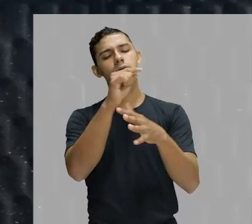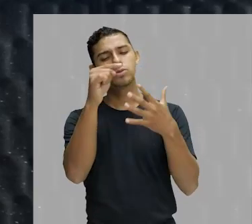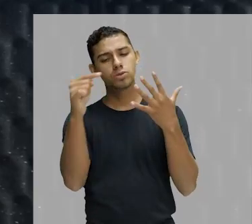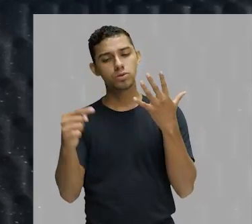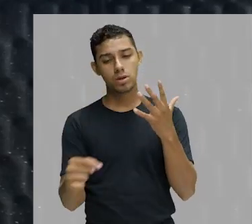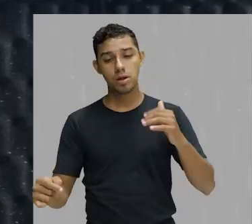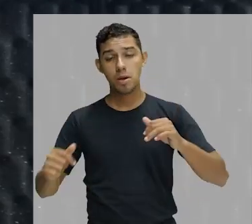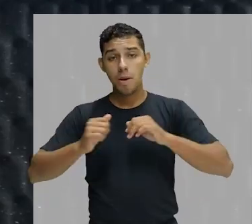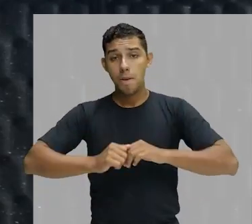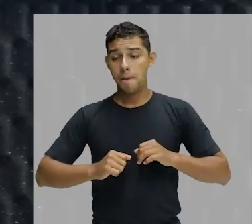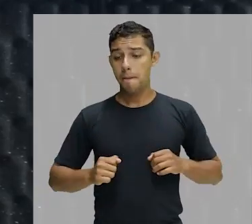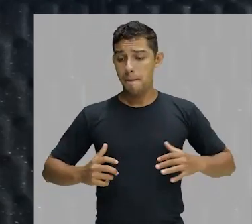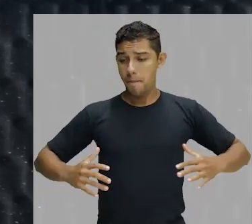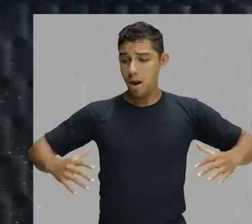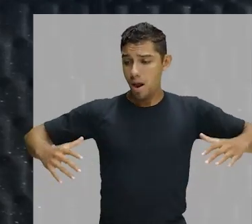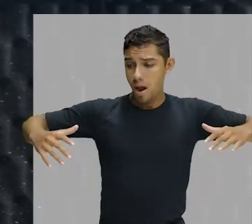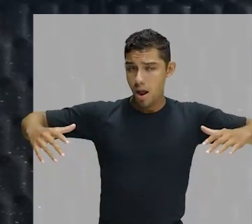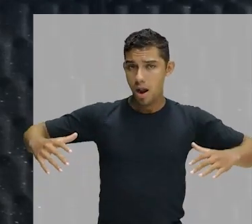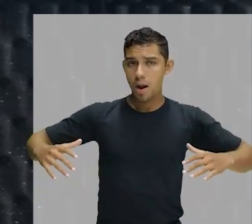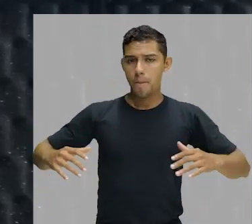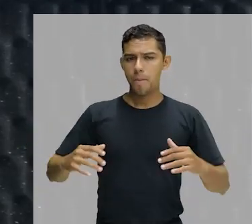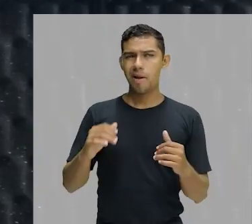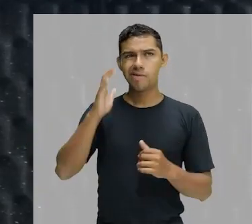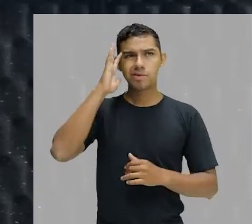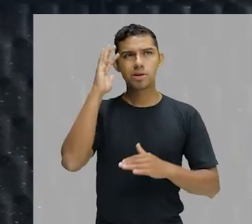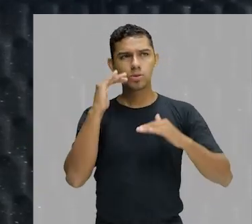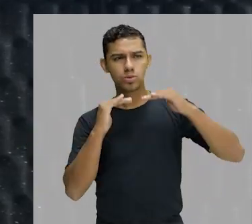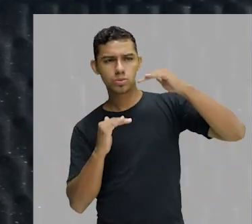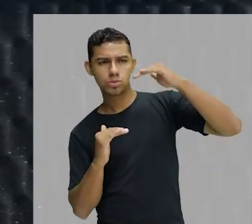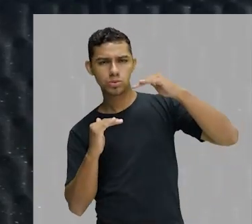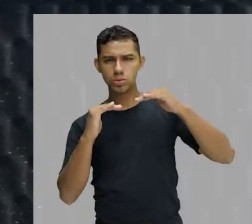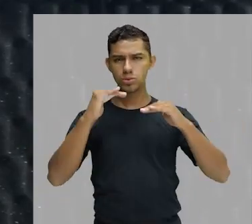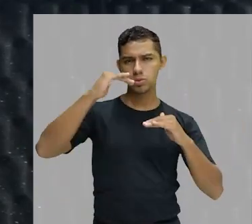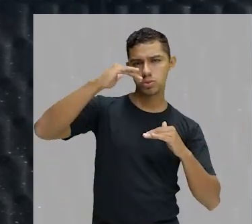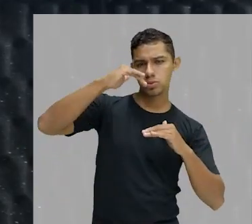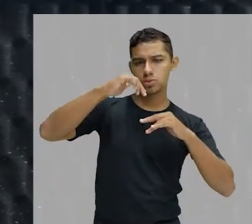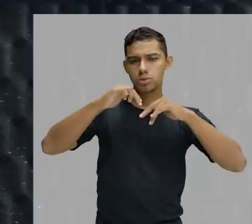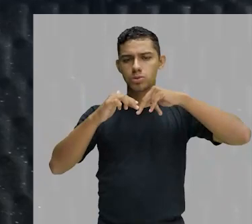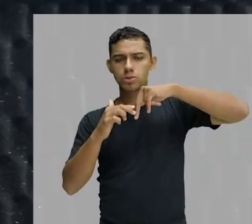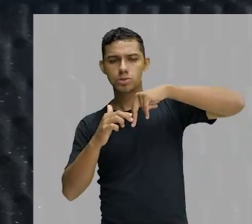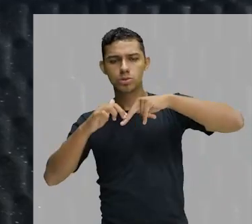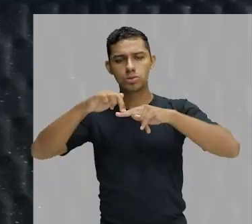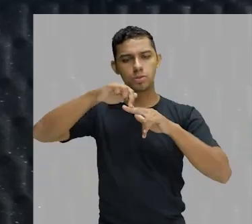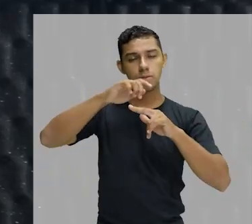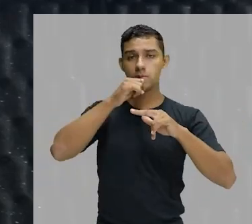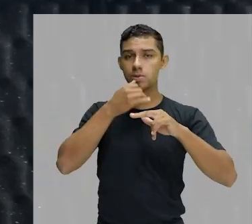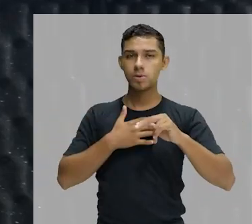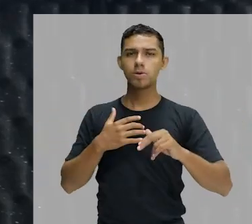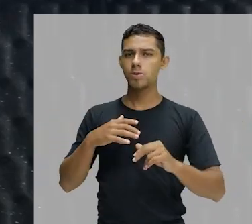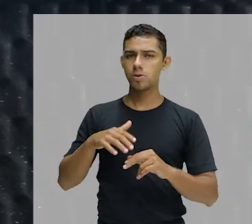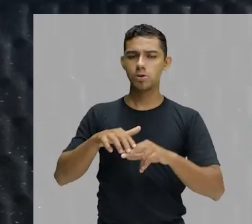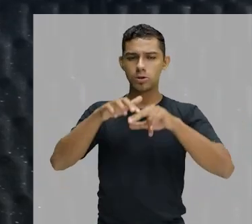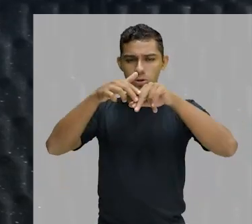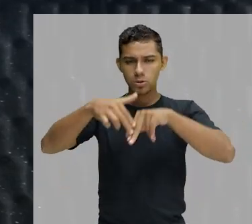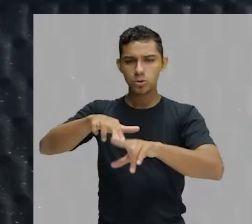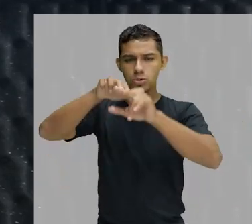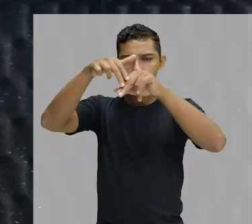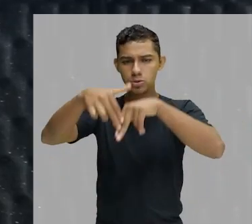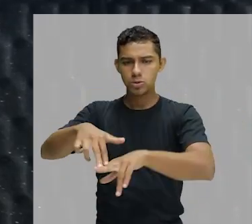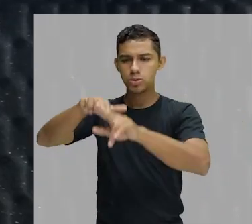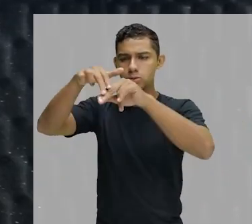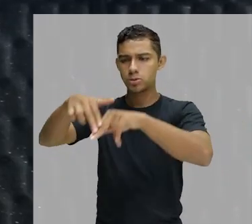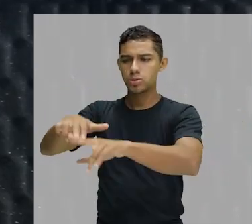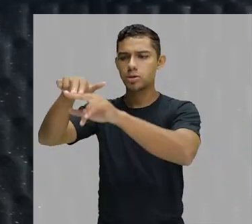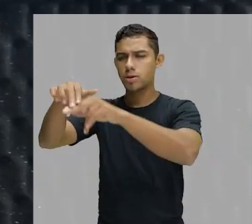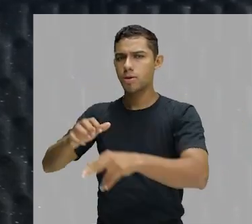braços dele estão abertos para dar um maior equilíbrio a ele. Então aqui, quando ele vai pegando velocidade na onda, se vocês